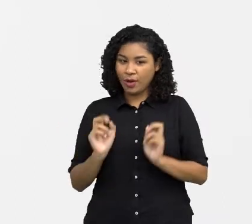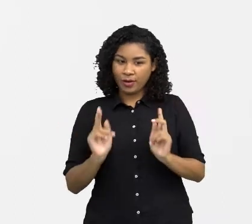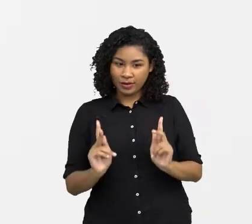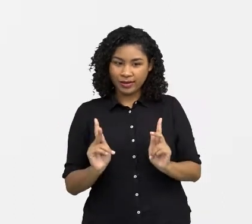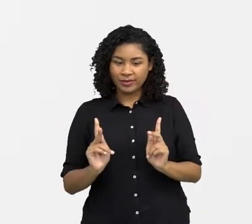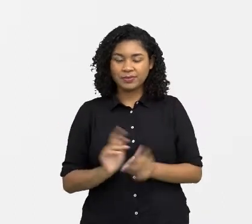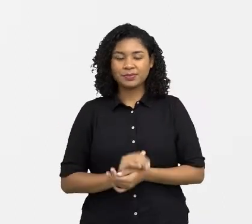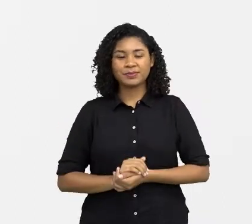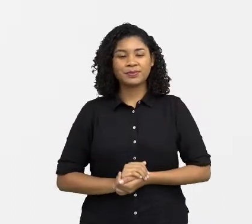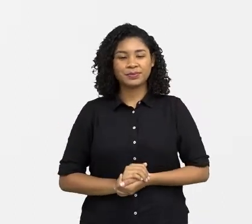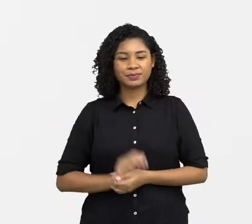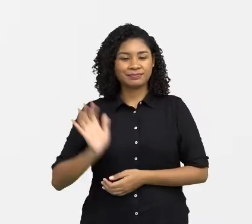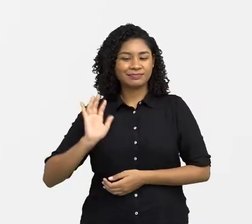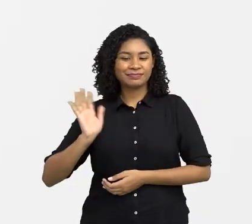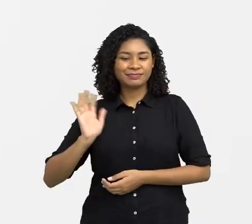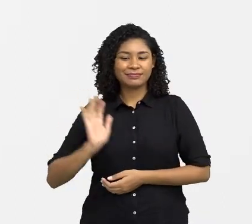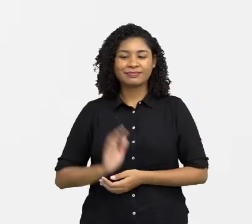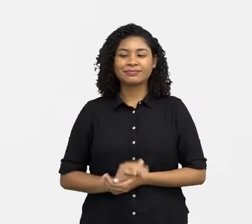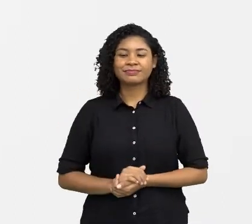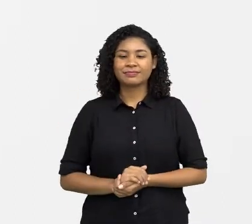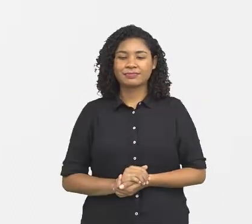questão do nosso praticando. Até lá!